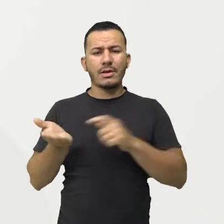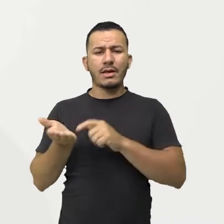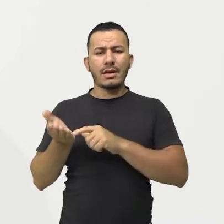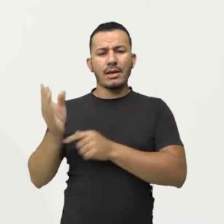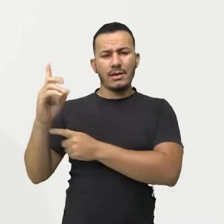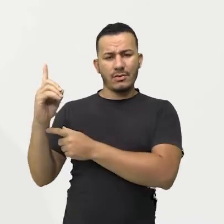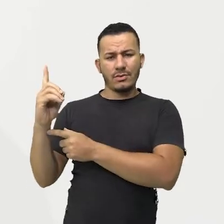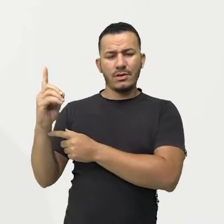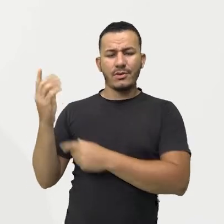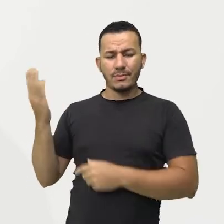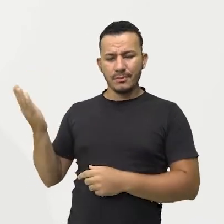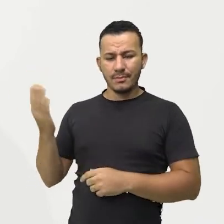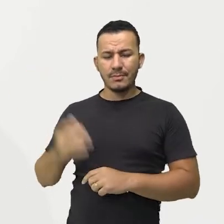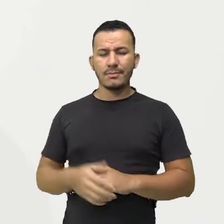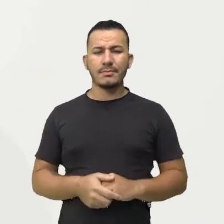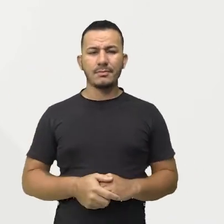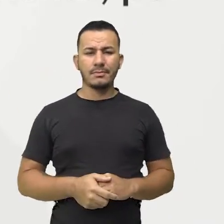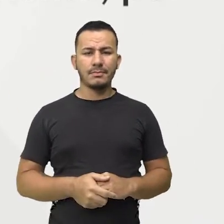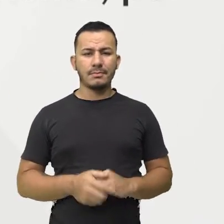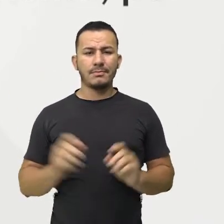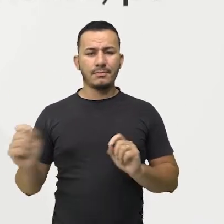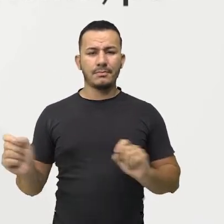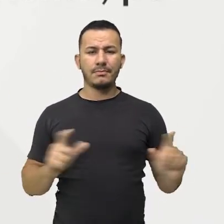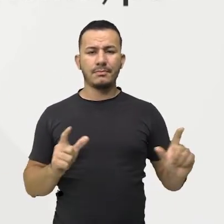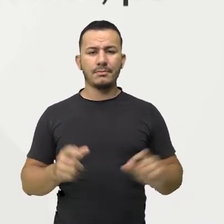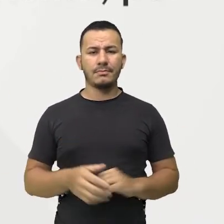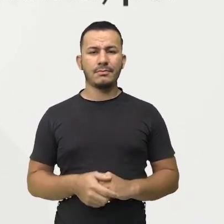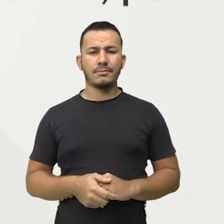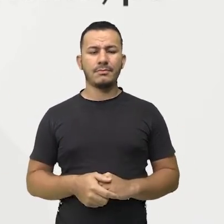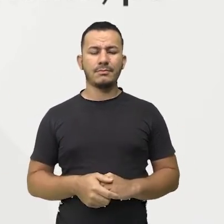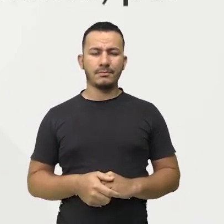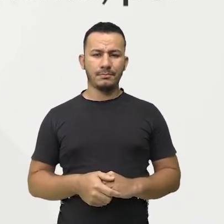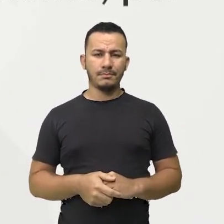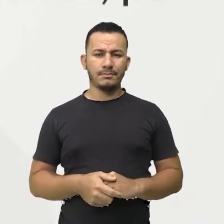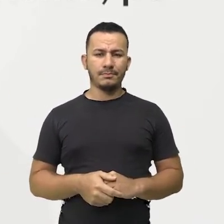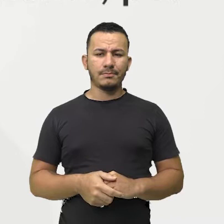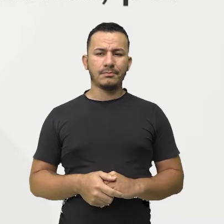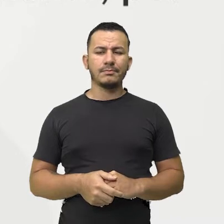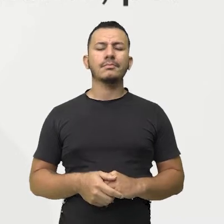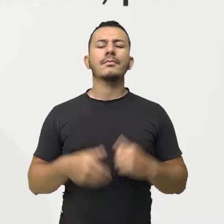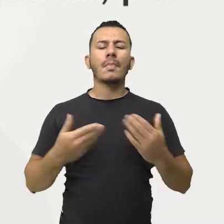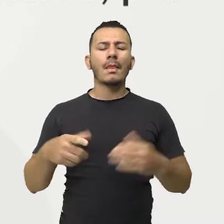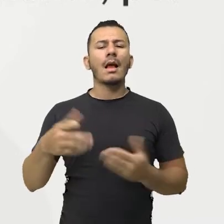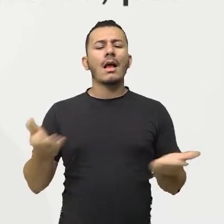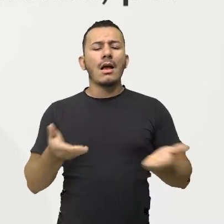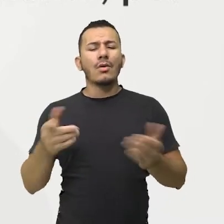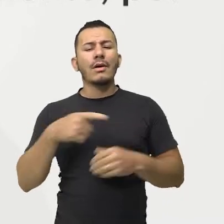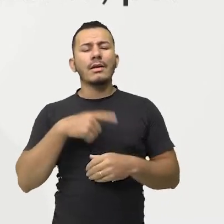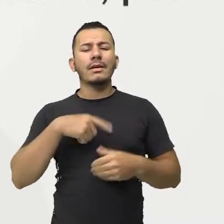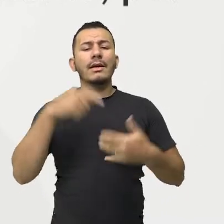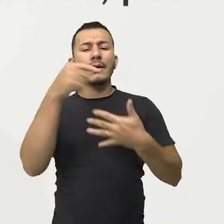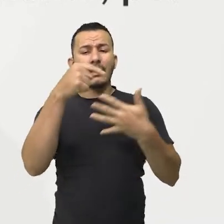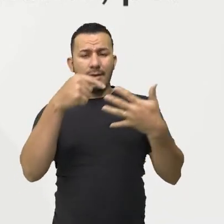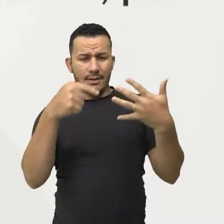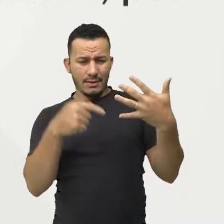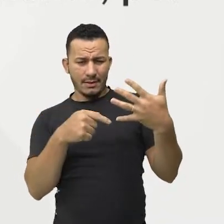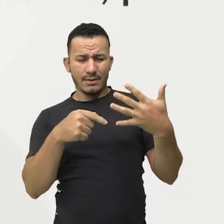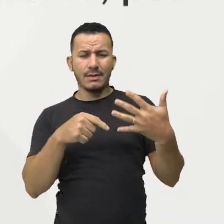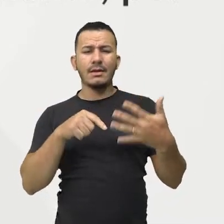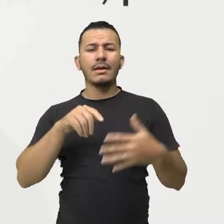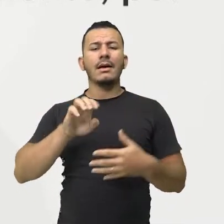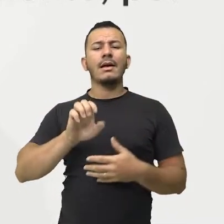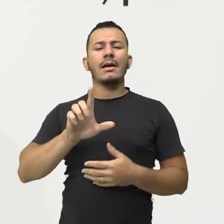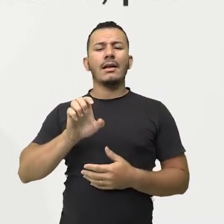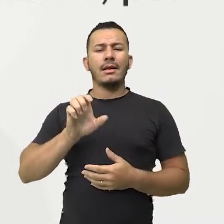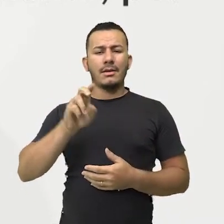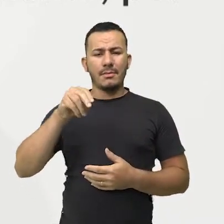lado. Beleza? Então, vamos avançar. Porque quais são, então, os elementos da equação?